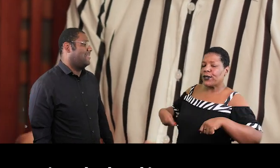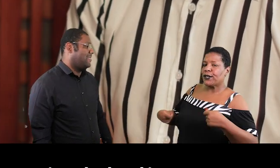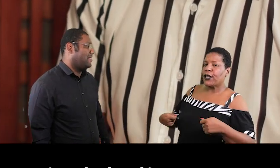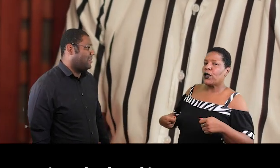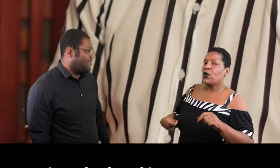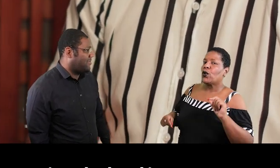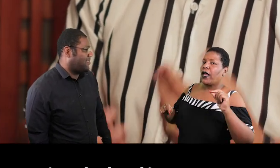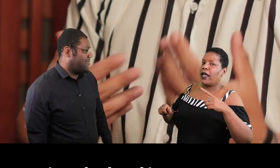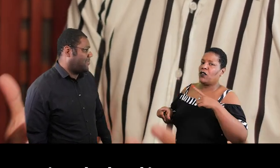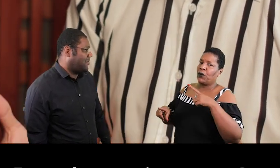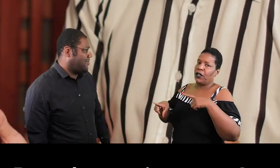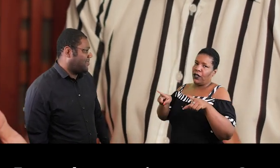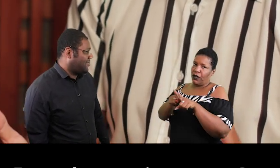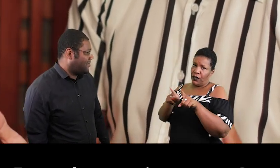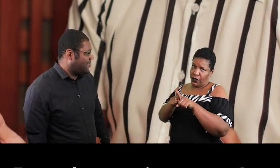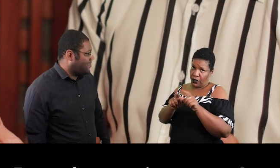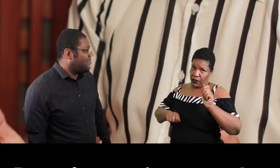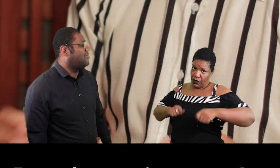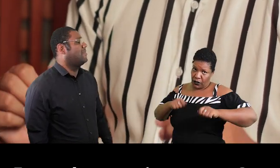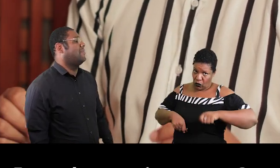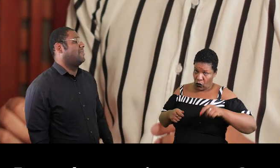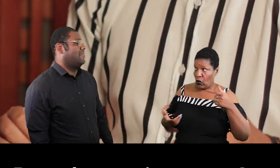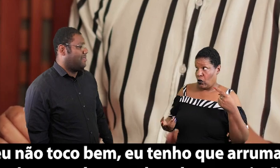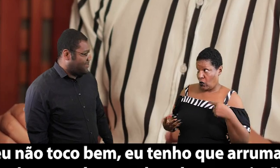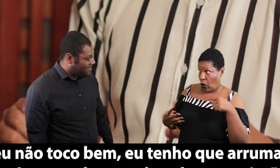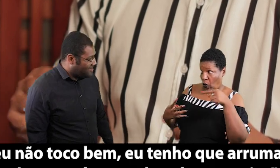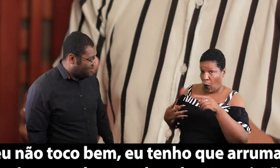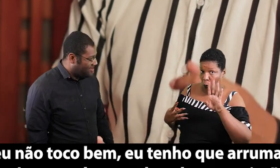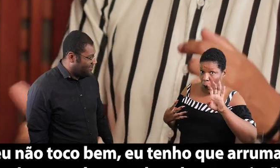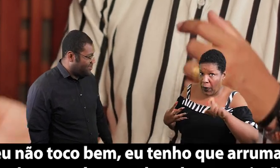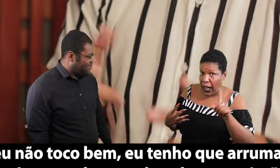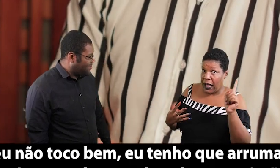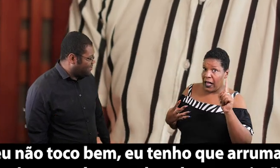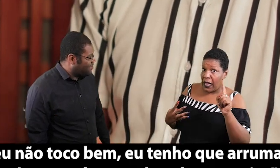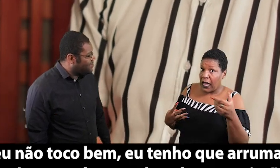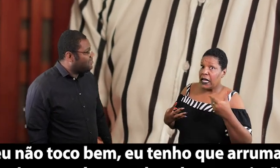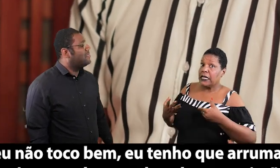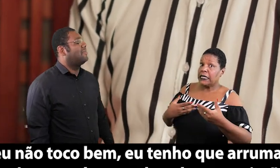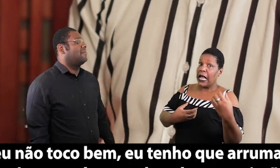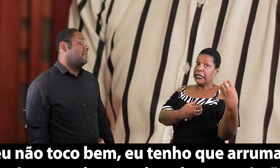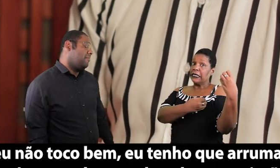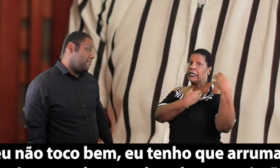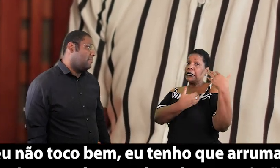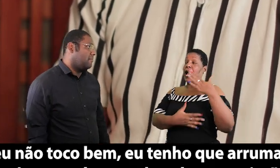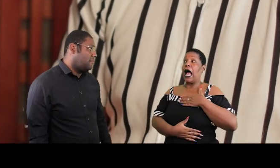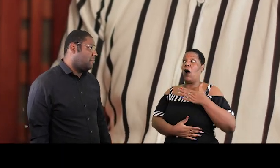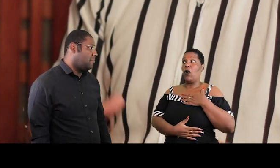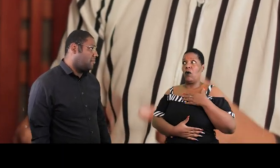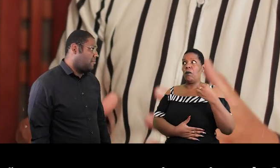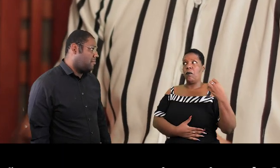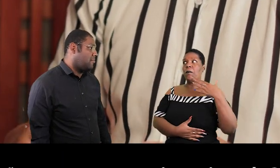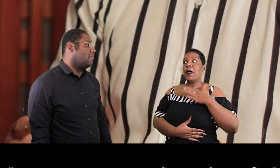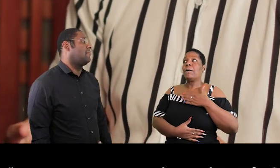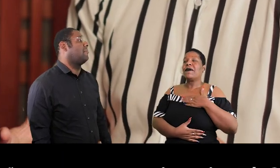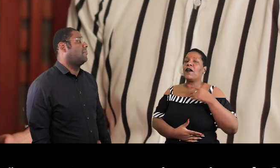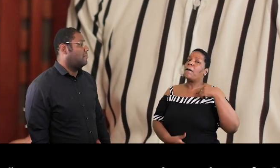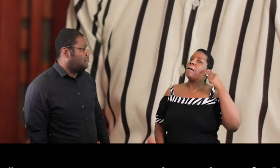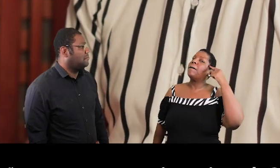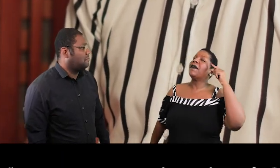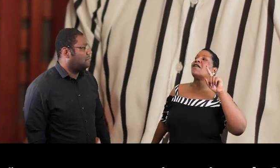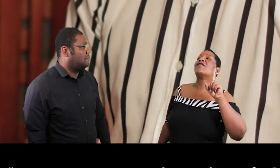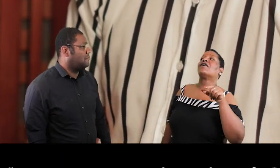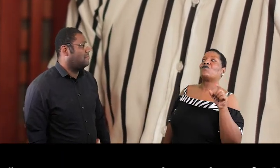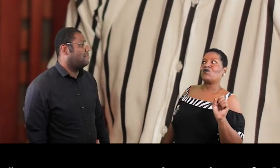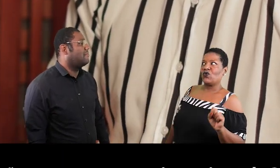tal instrumento. Eu toco bem esse instrumento? Se eu não toco bem, eu tenho que arrumar alguém para dar aquela aula para mim. Então a gente pensa muito assim,